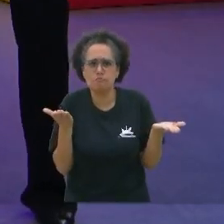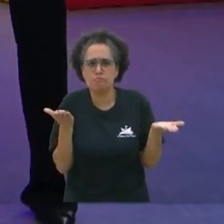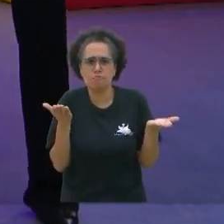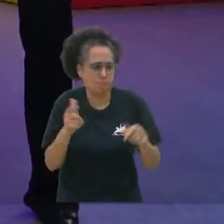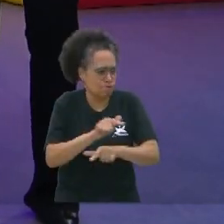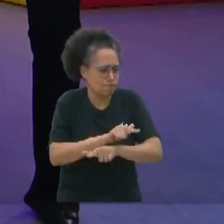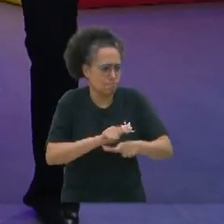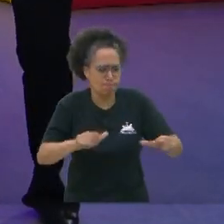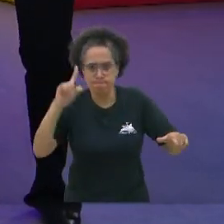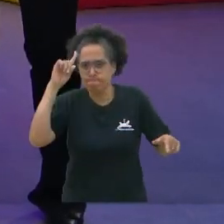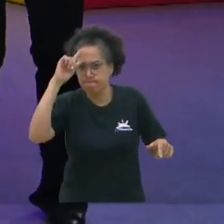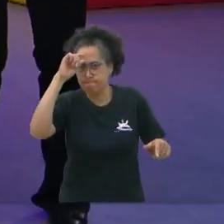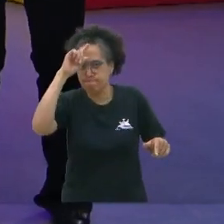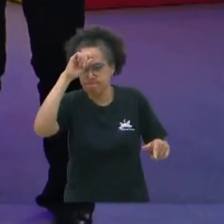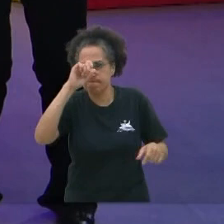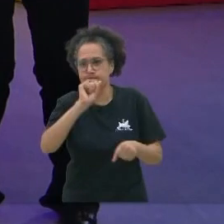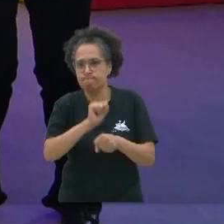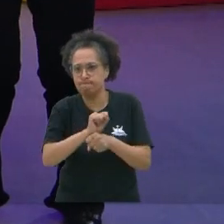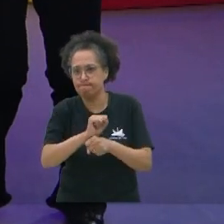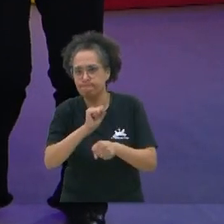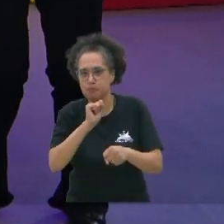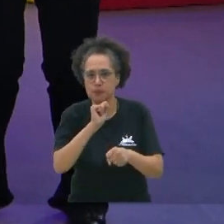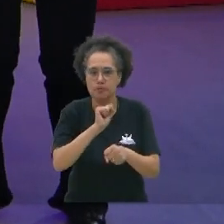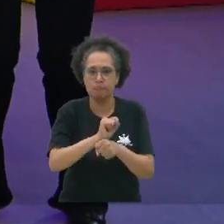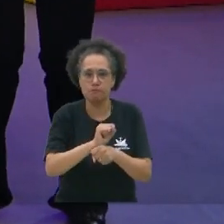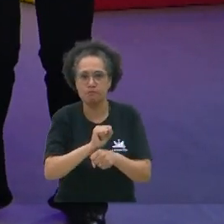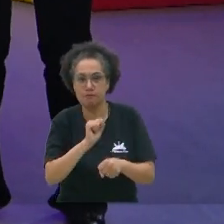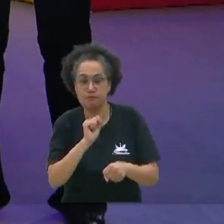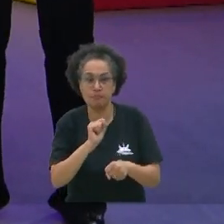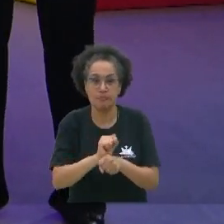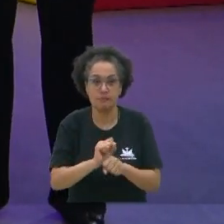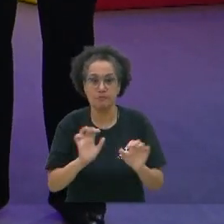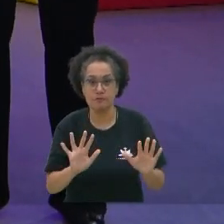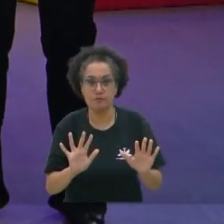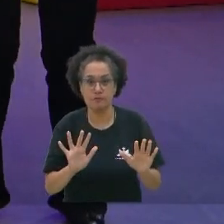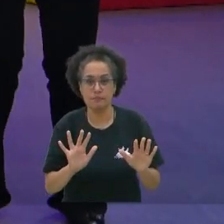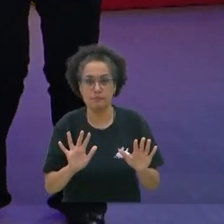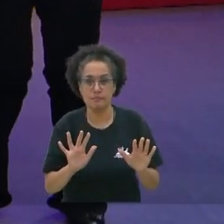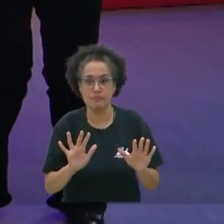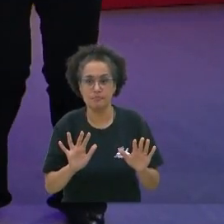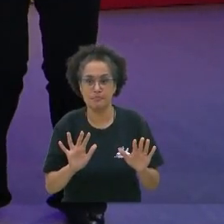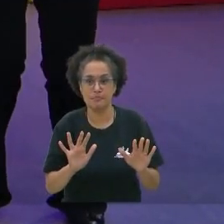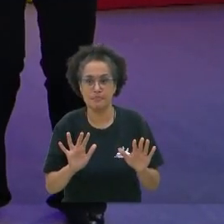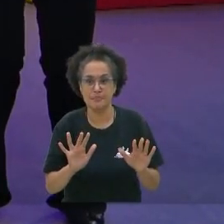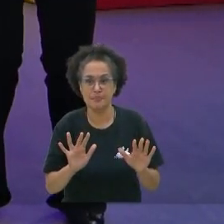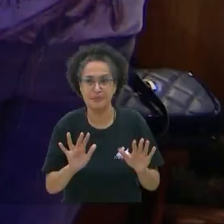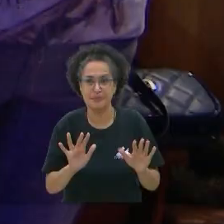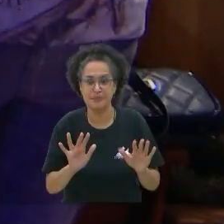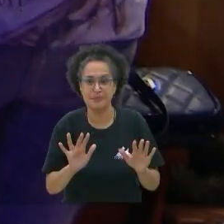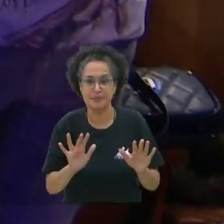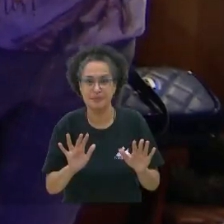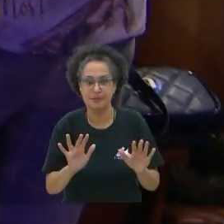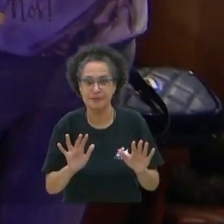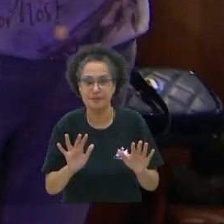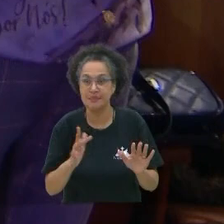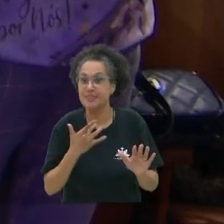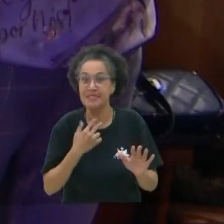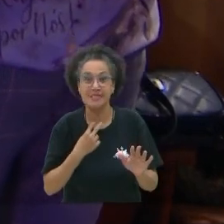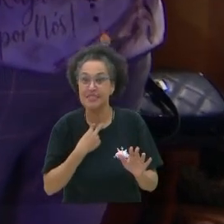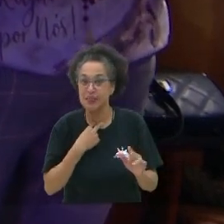é difícil, mas tem que esperar. Parou? Isso. Não pode